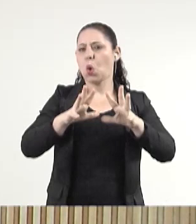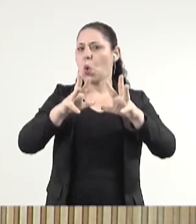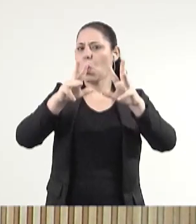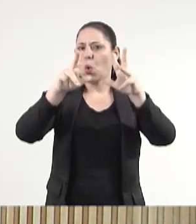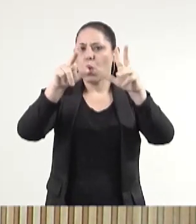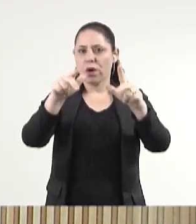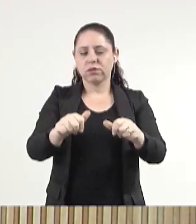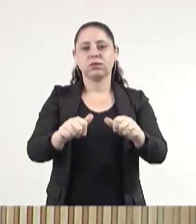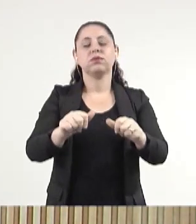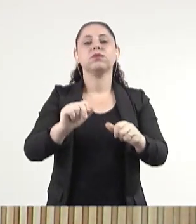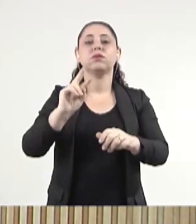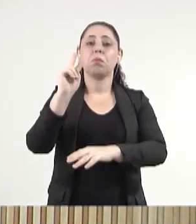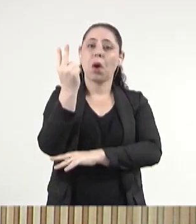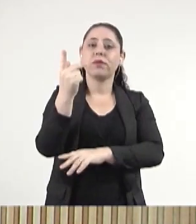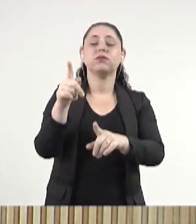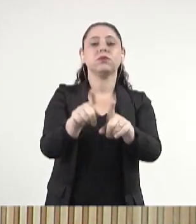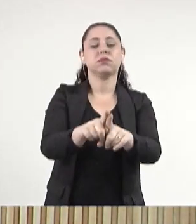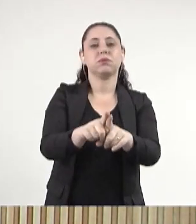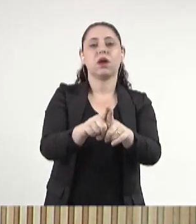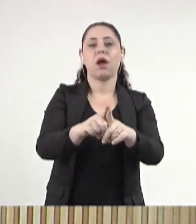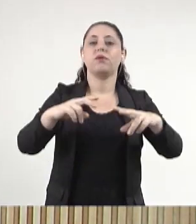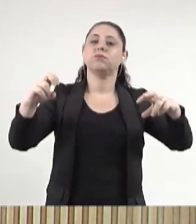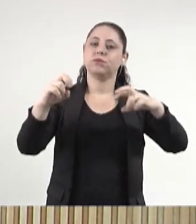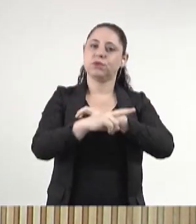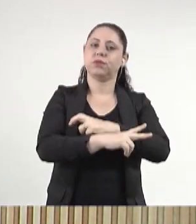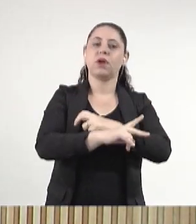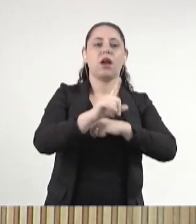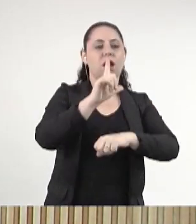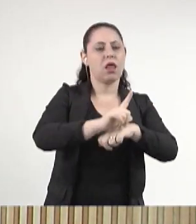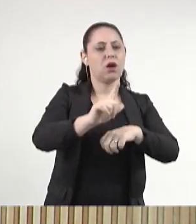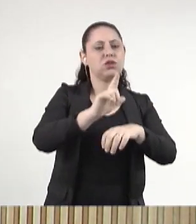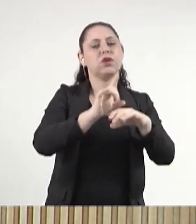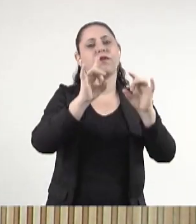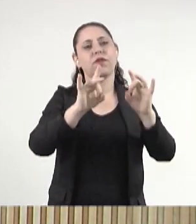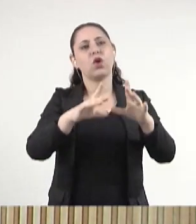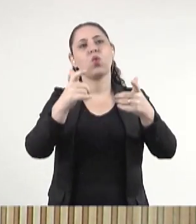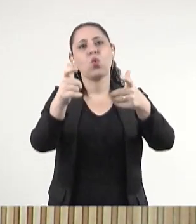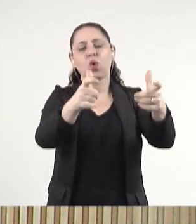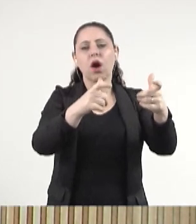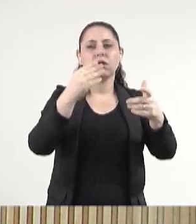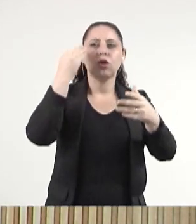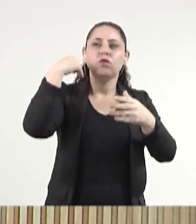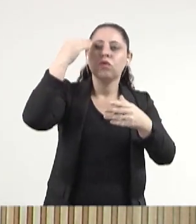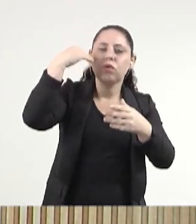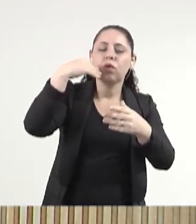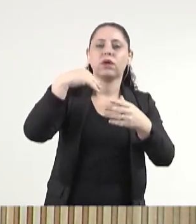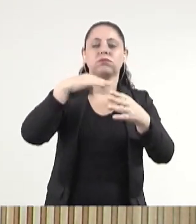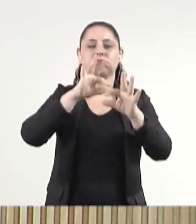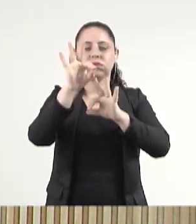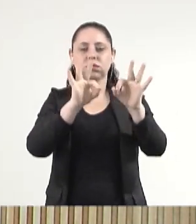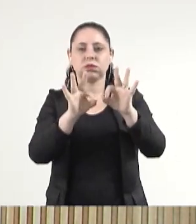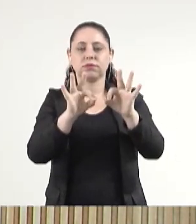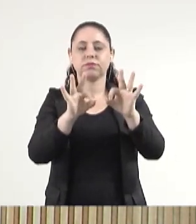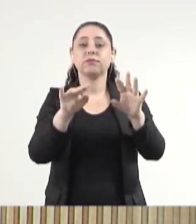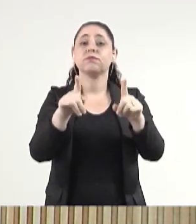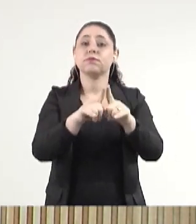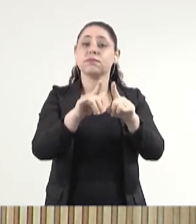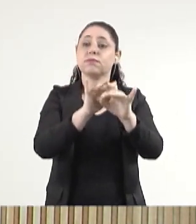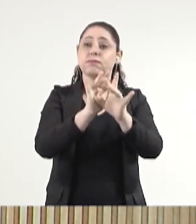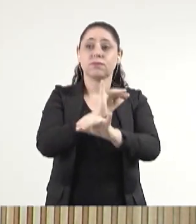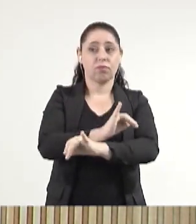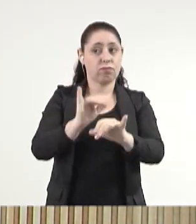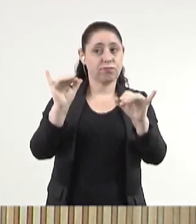os hotéis, os motéis, transporte, estética, comércio, enfim, locais de grande circulação. E esse